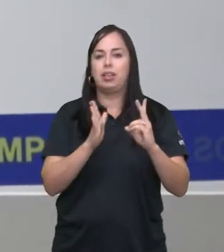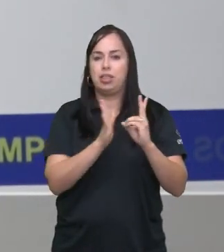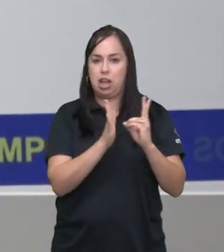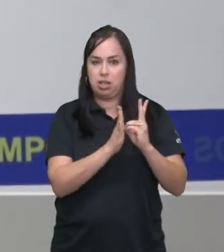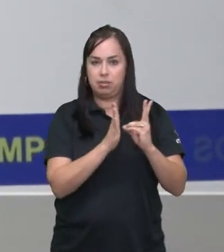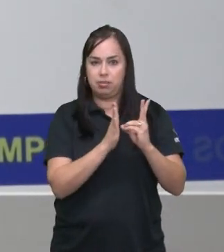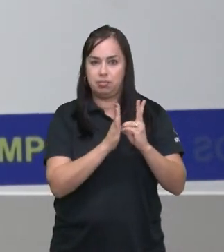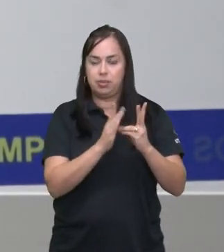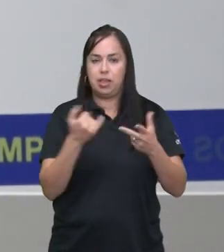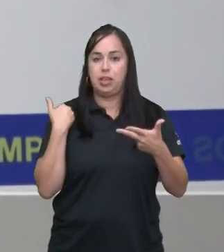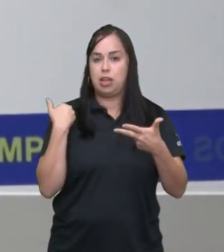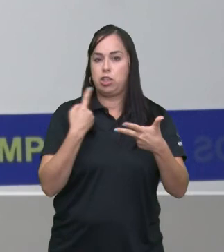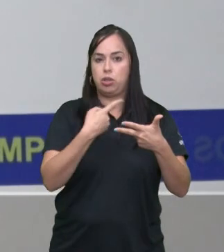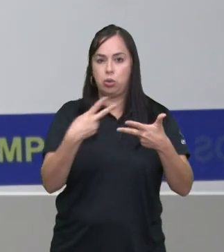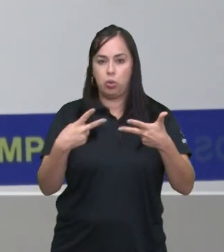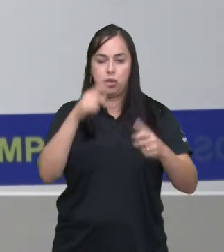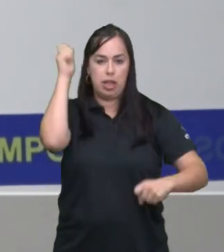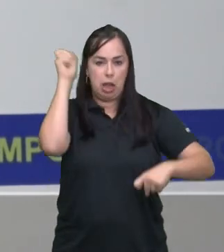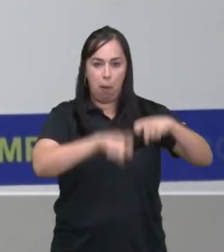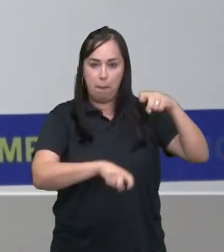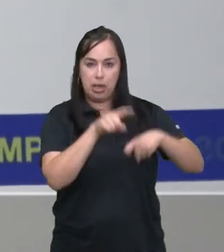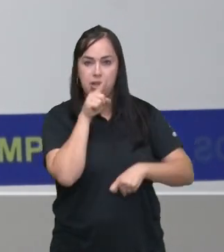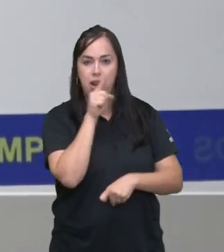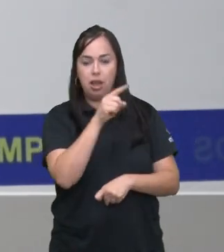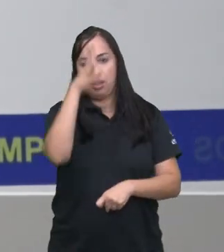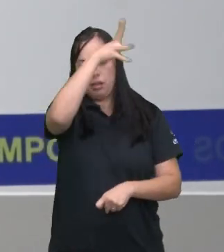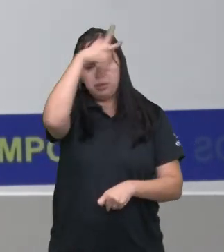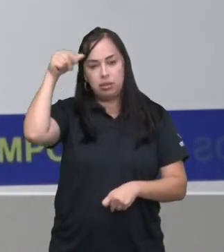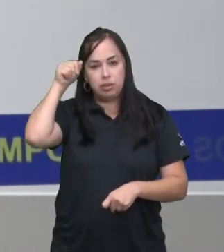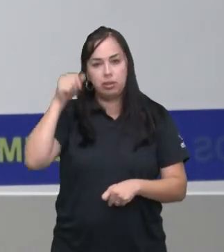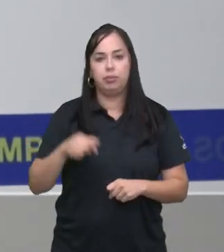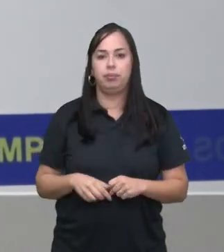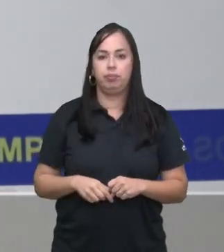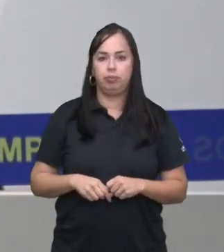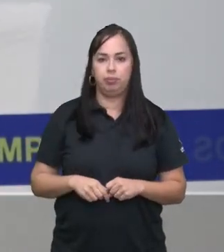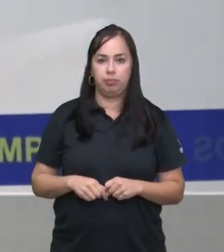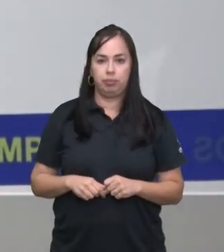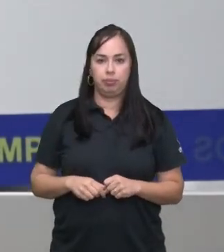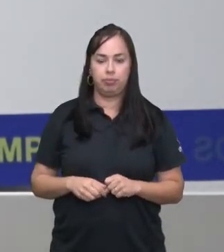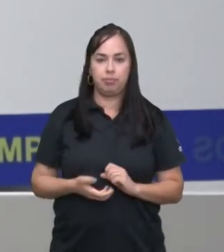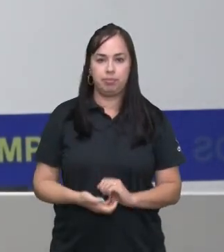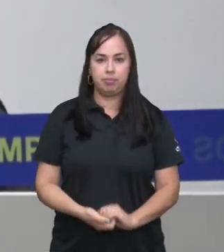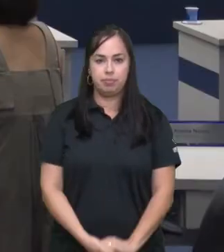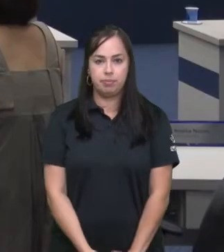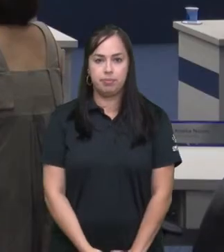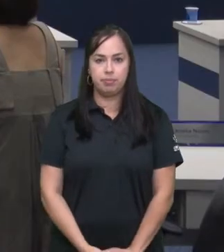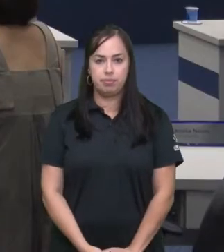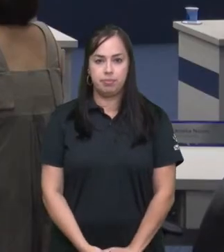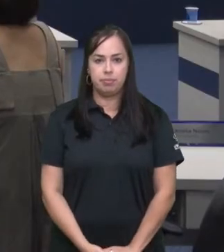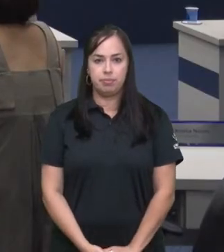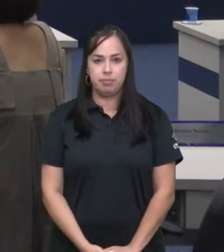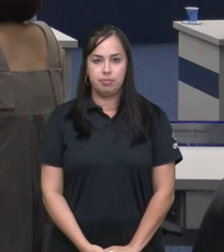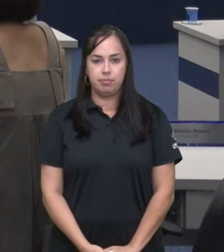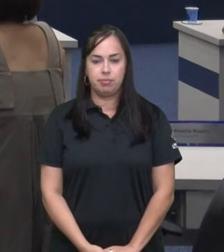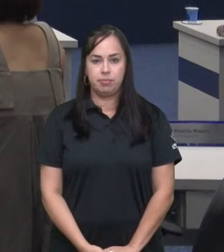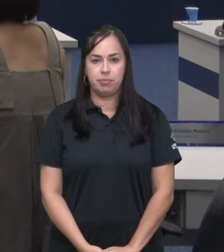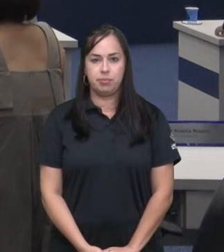Yanomami, de 12 anos, estrupada, então, lá em Roraima.